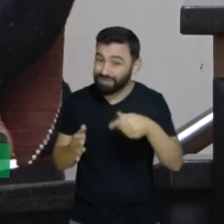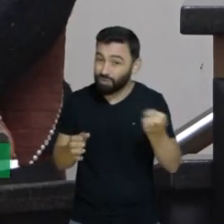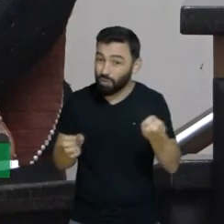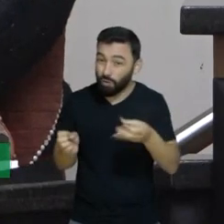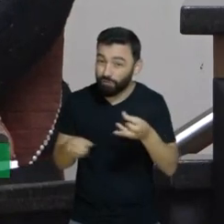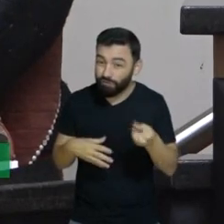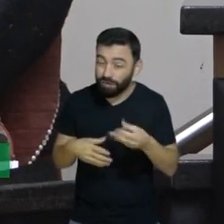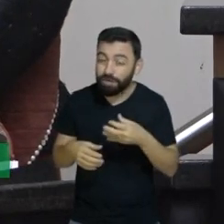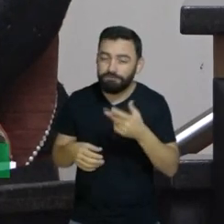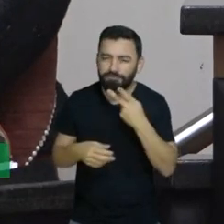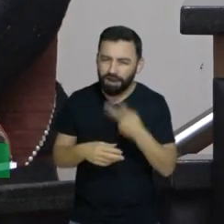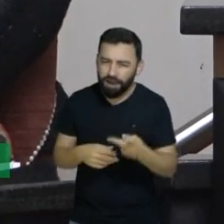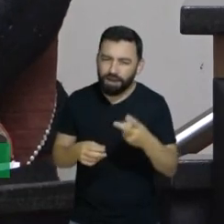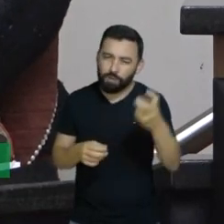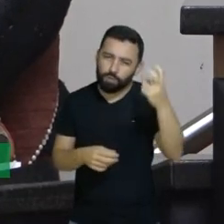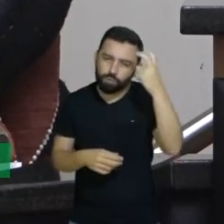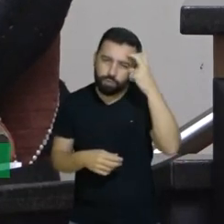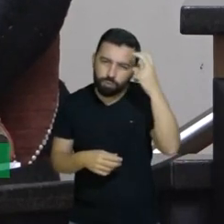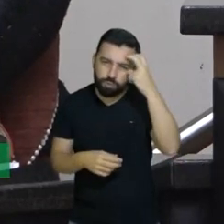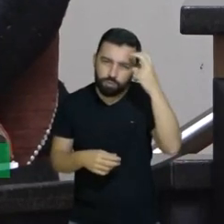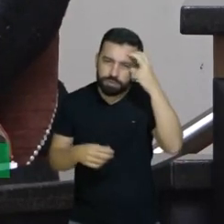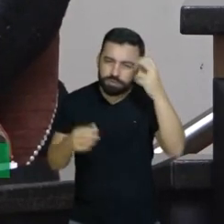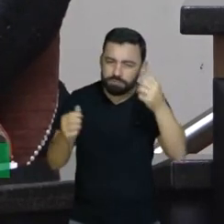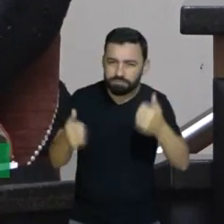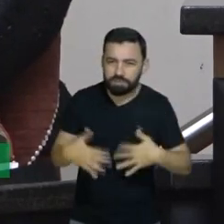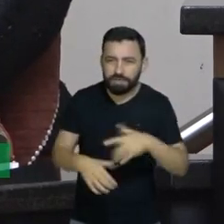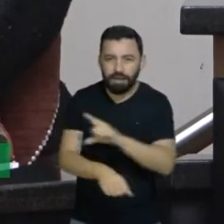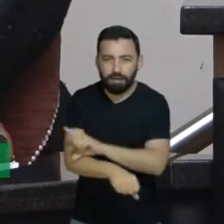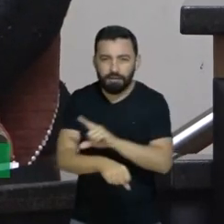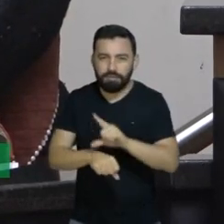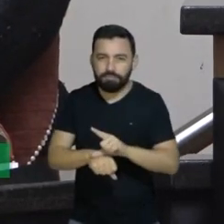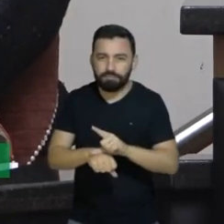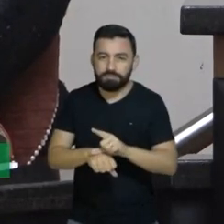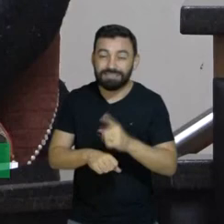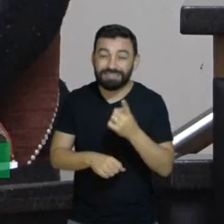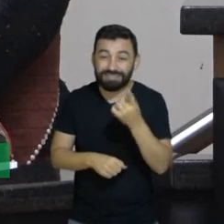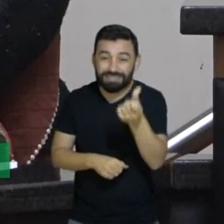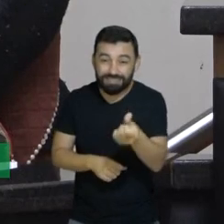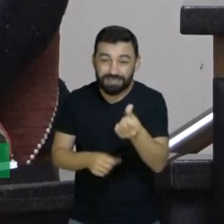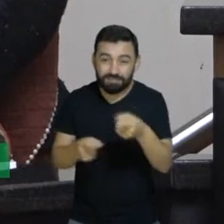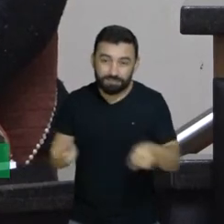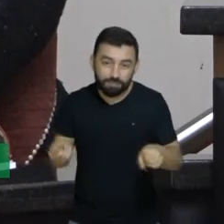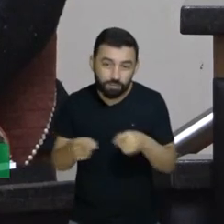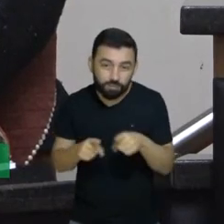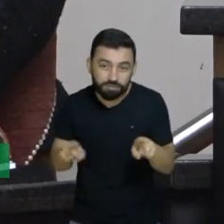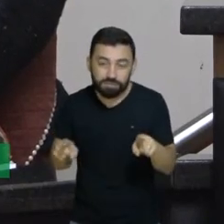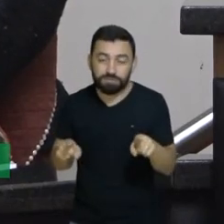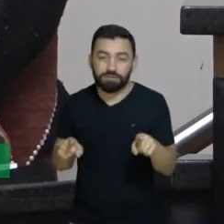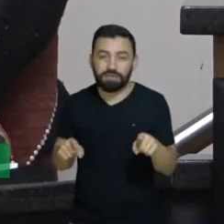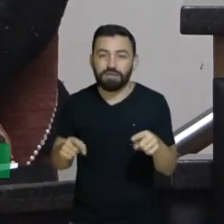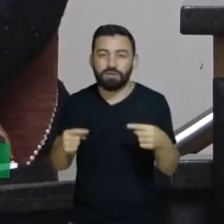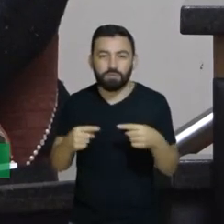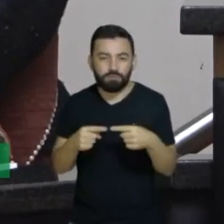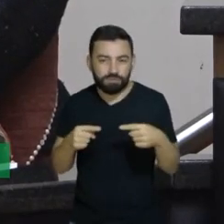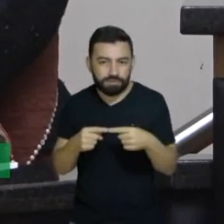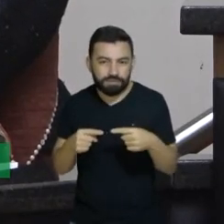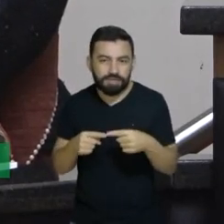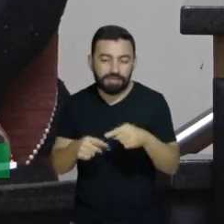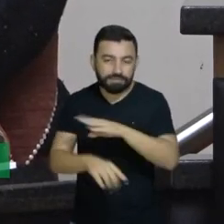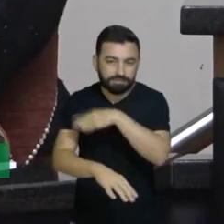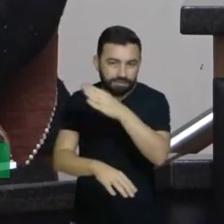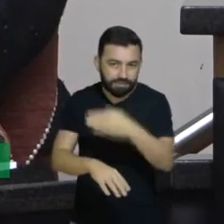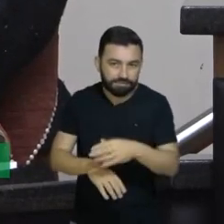falam da nossa cultura gaúcha e lagiana, 16 músicas classificadas para a sapecada da Serra Catarinense,